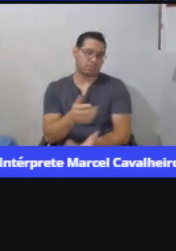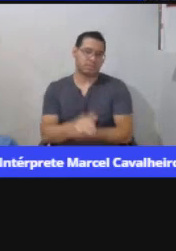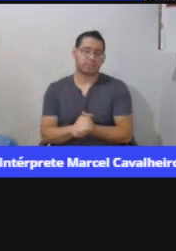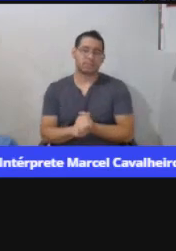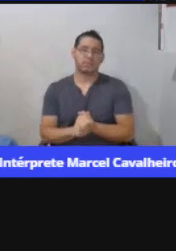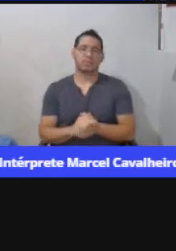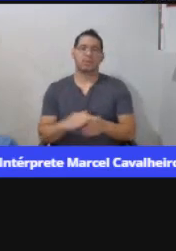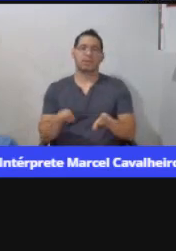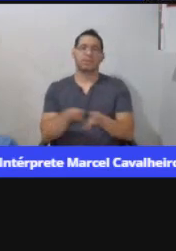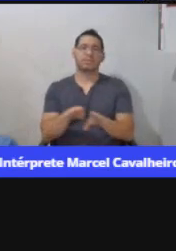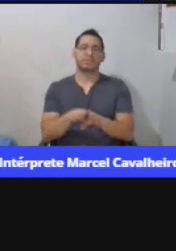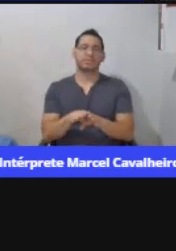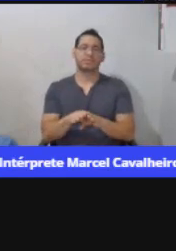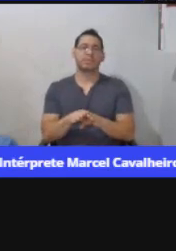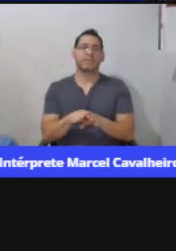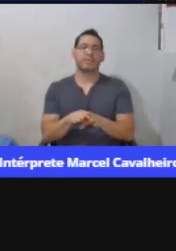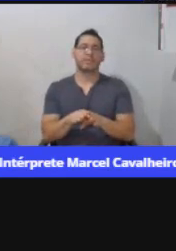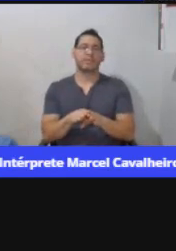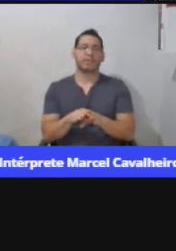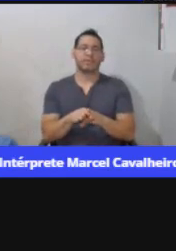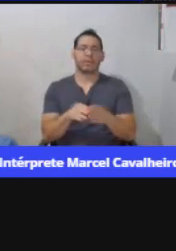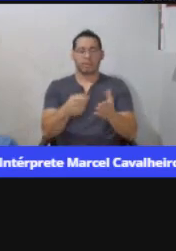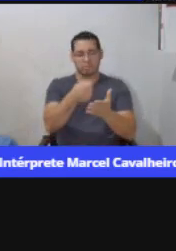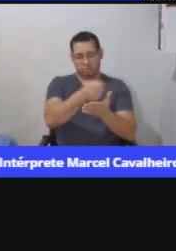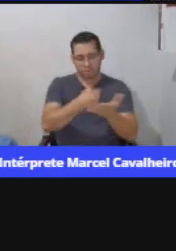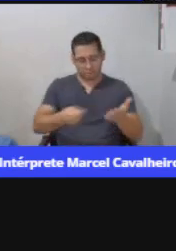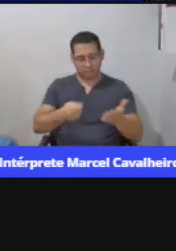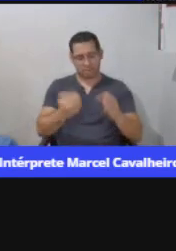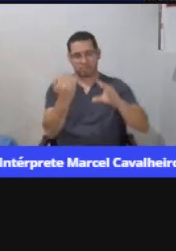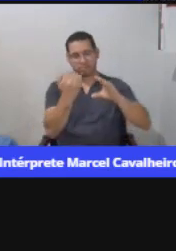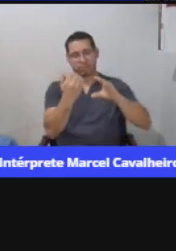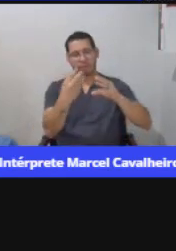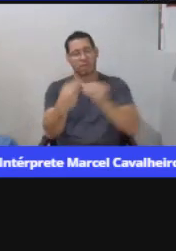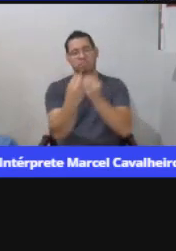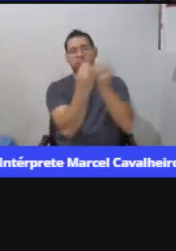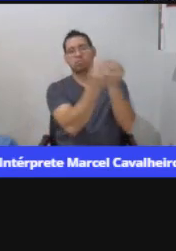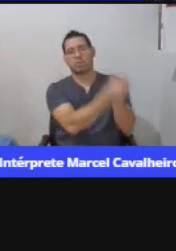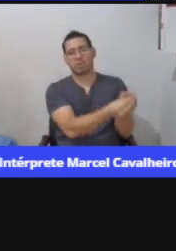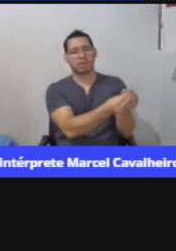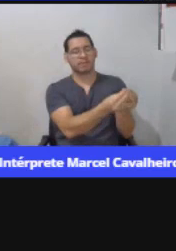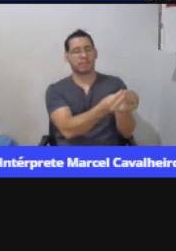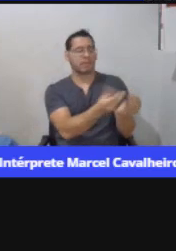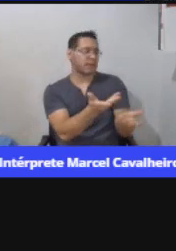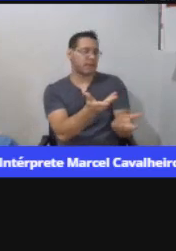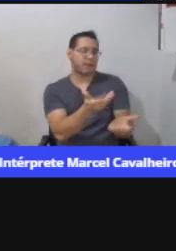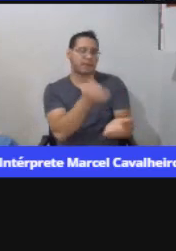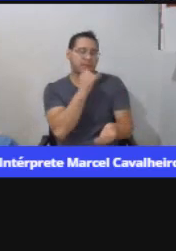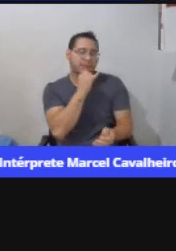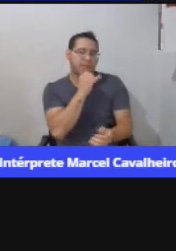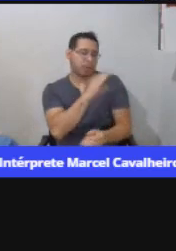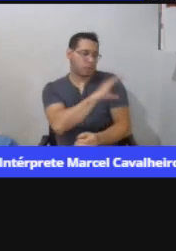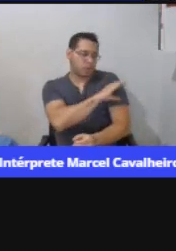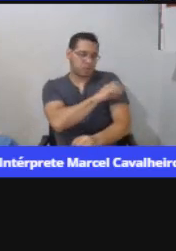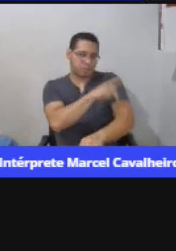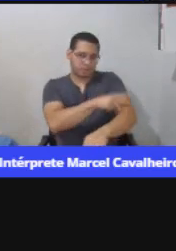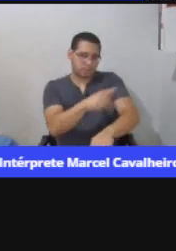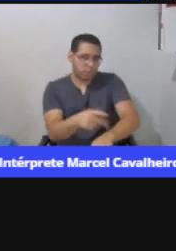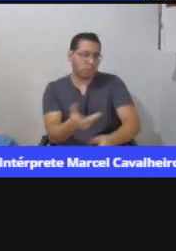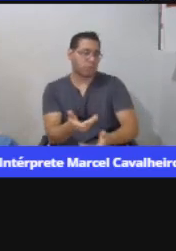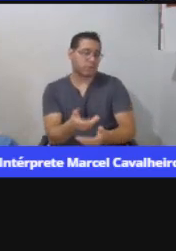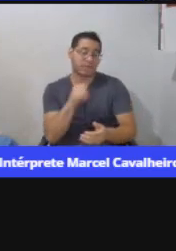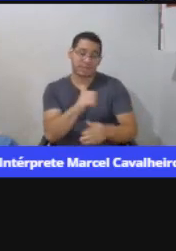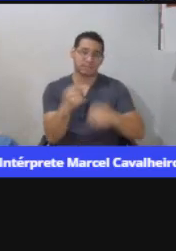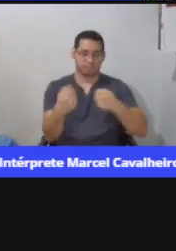os encaminhamentos, né, a partir dos registros, encaminhamentos para a equipe técnica, onde vai, se